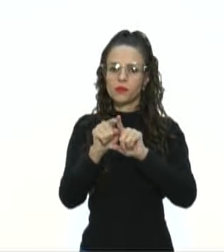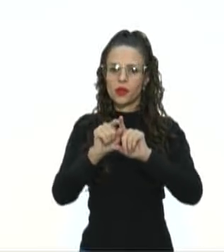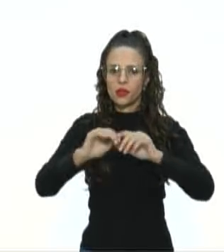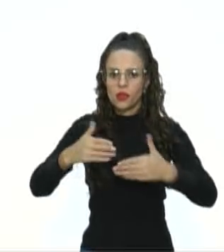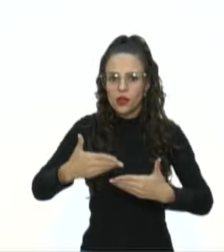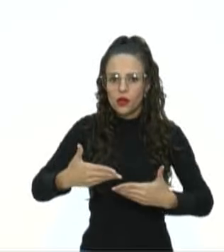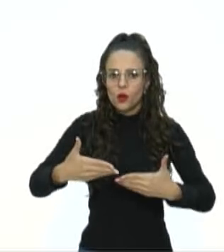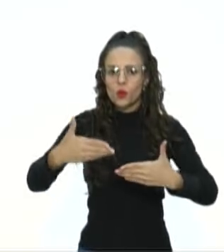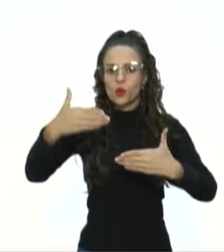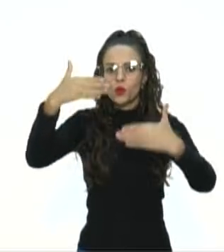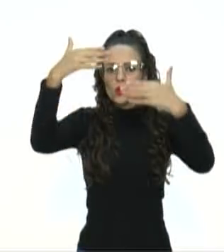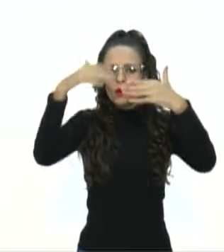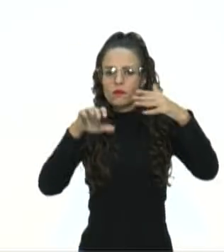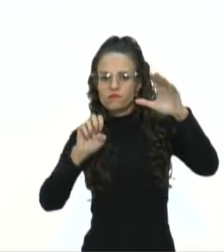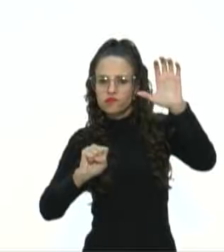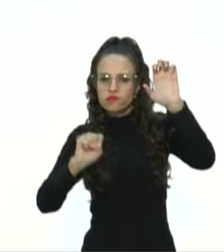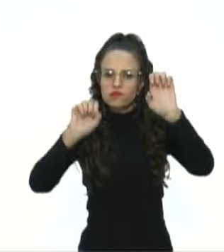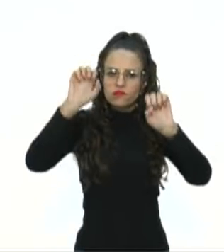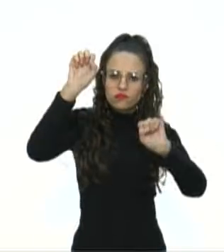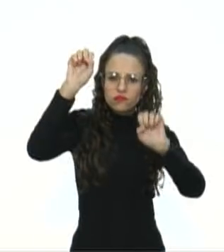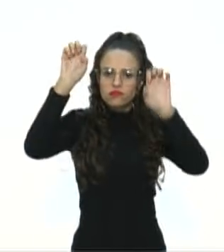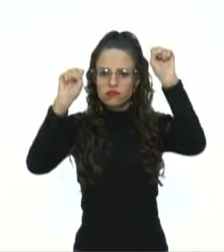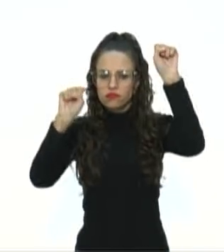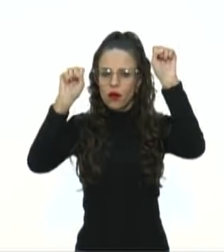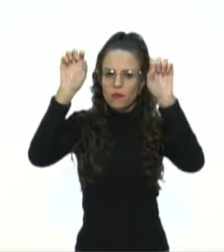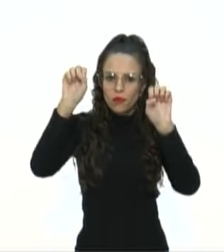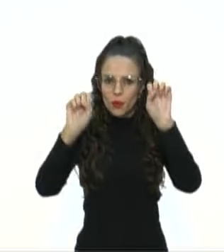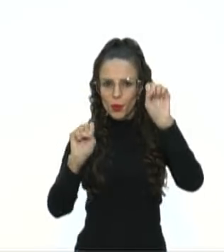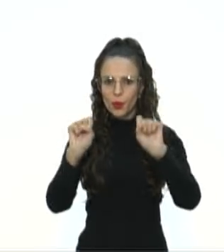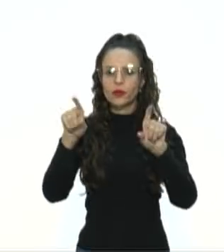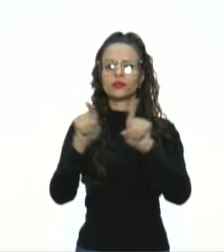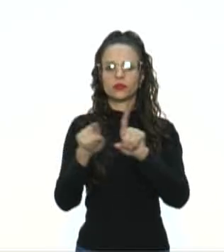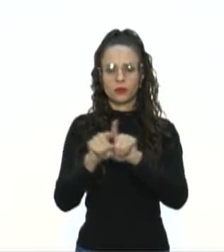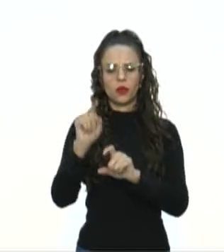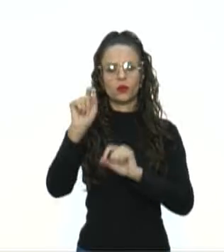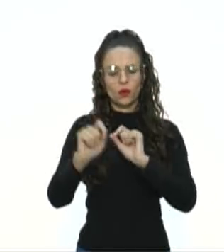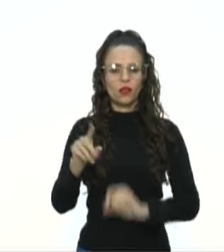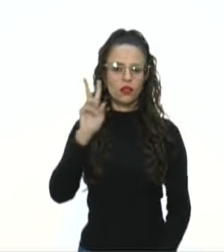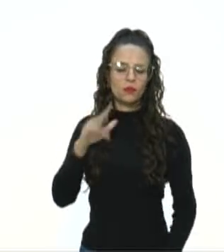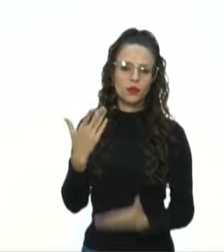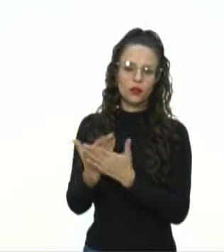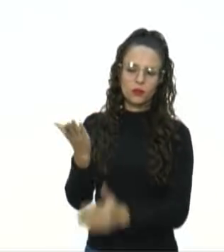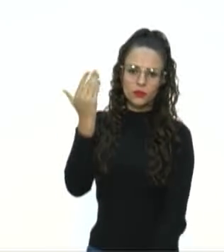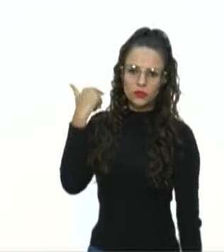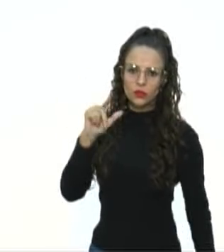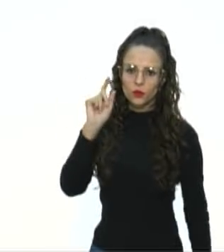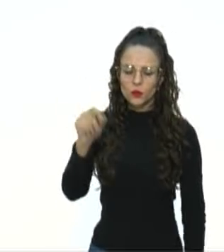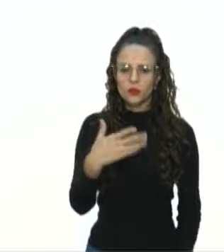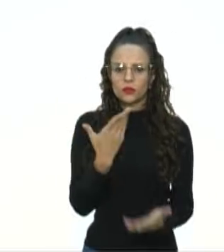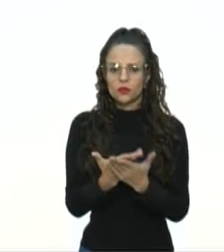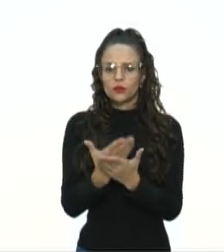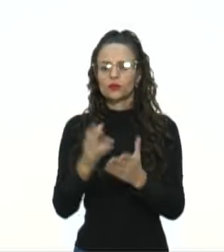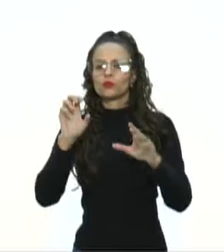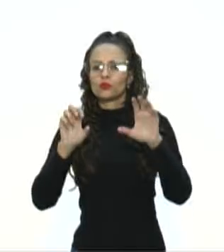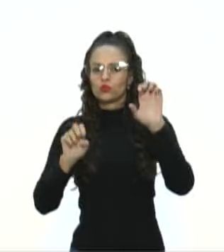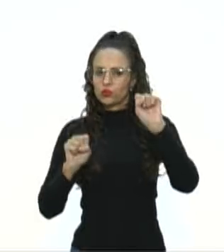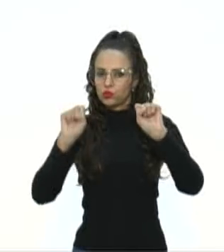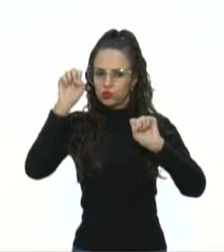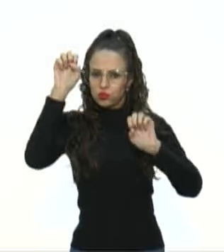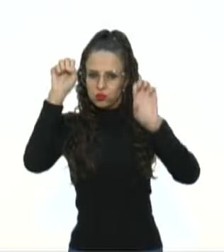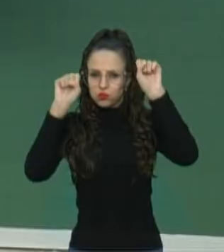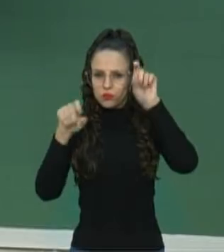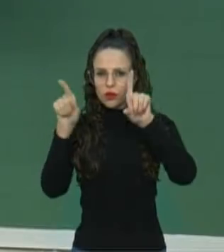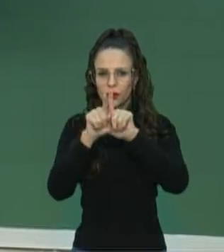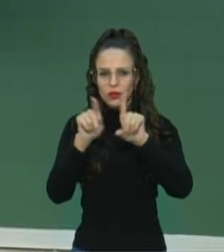paredões de rapel, né, para descer novamente ao solo, né? Então, lembra das aulas passadas que nós vimos escalada, vimos